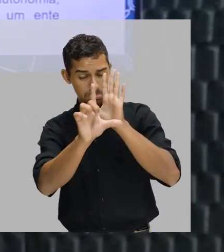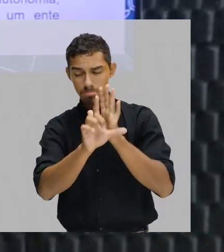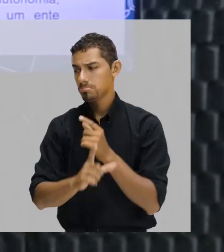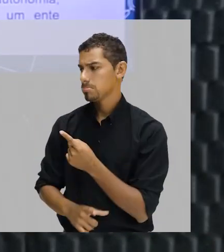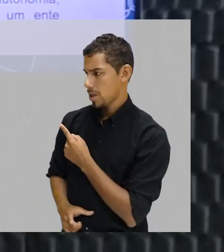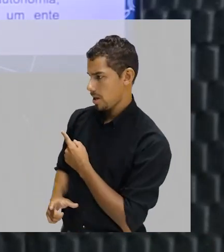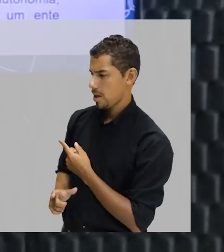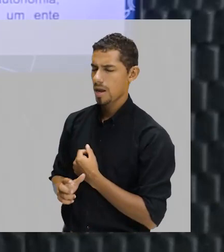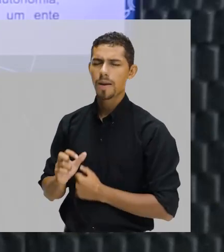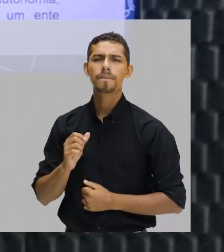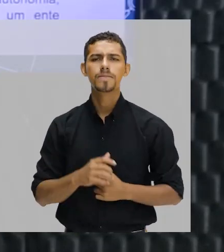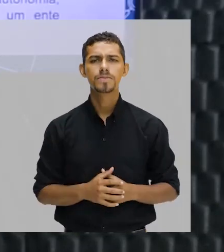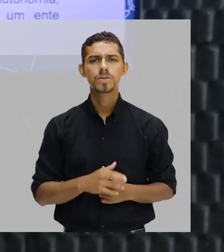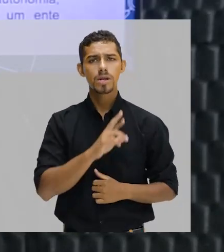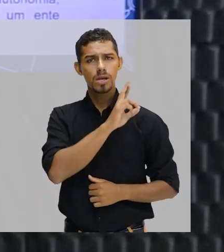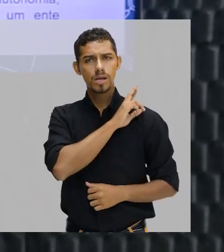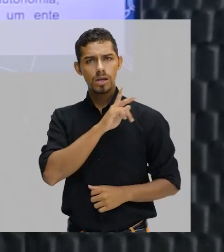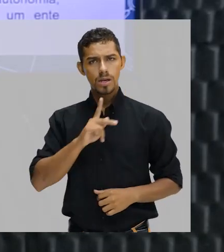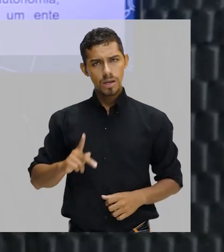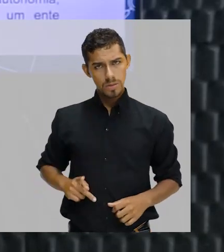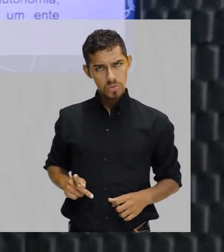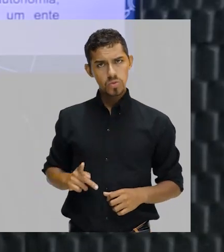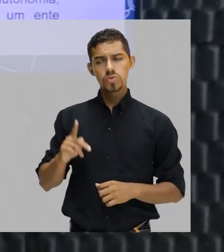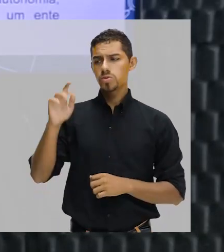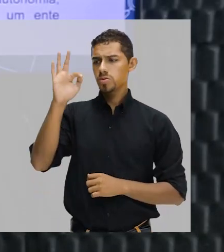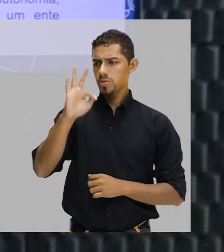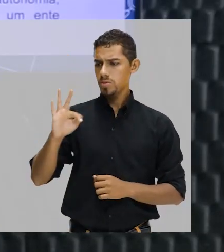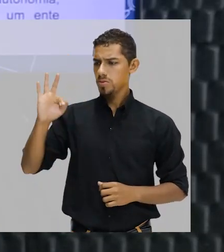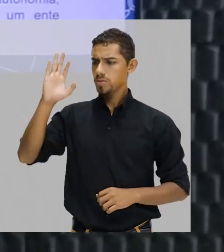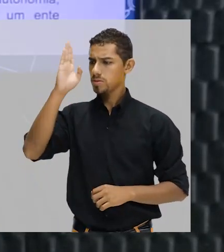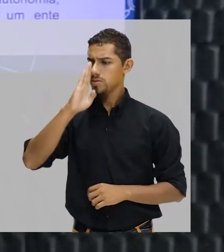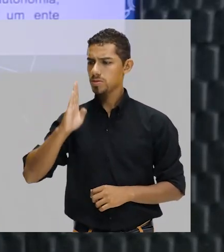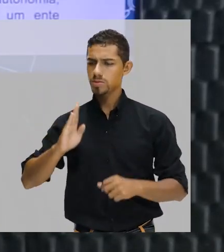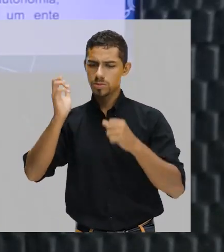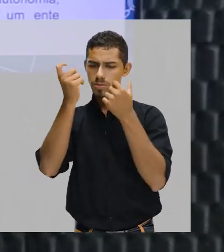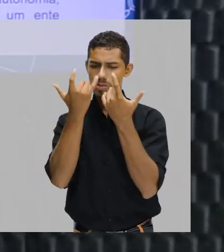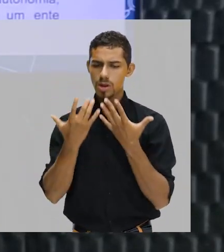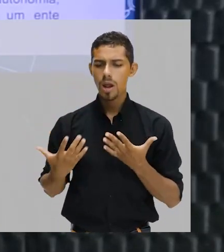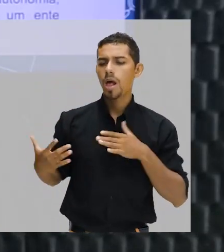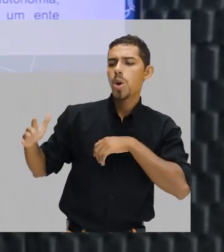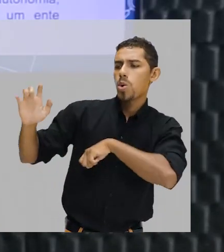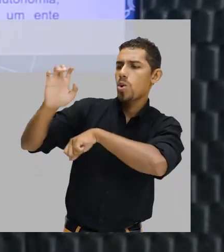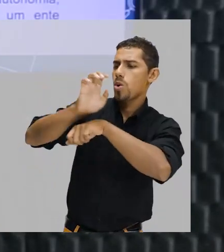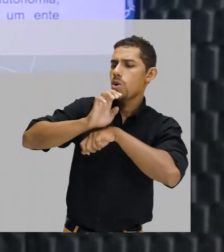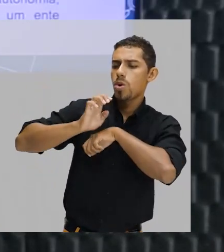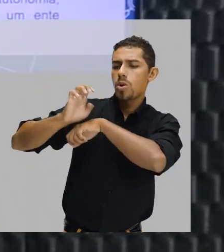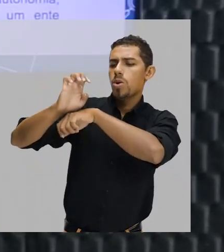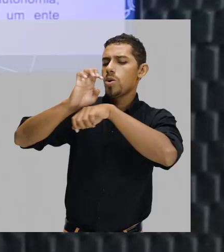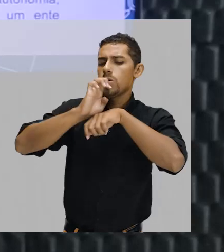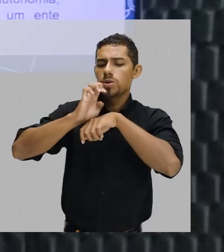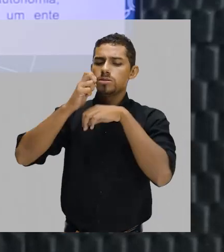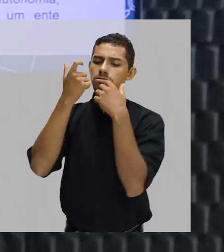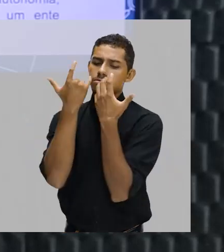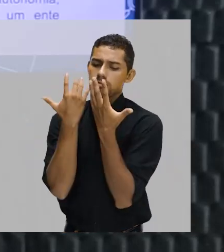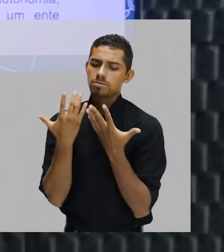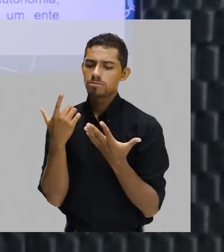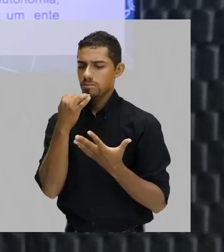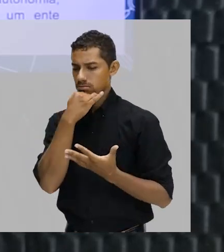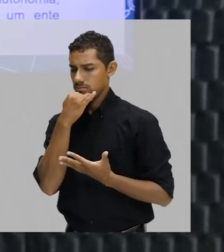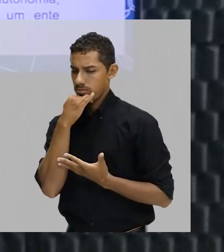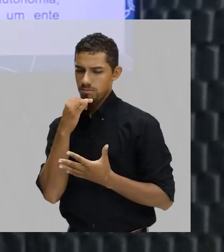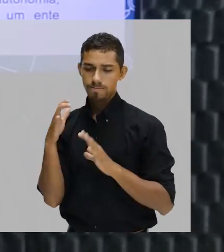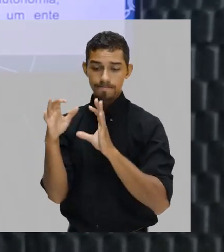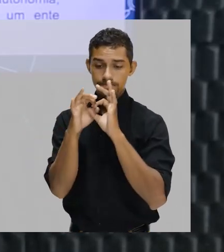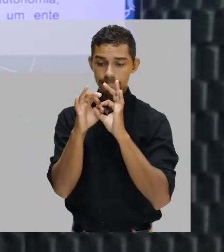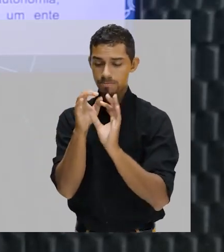isso. República Federativa do Brasil, a federação representa que os estados, eles possuem autonomia, mas eles estão, né, sob a